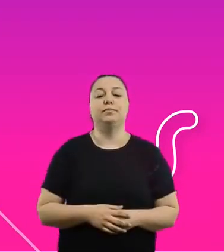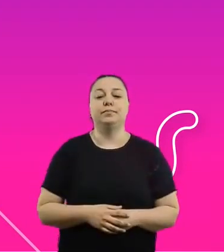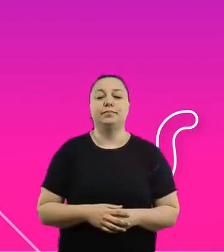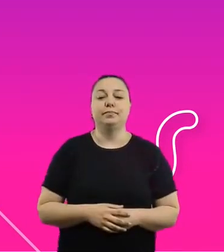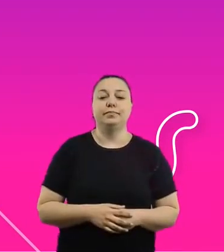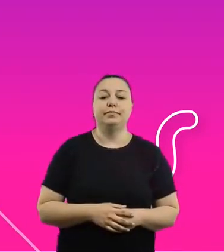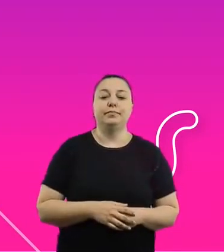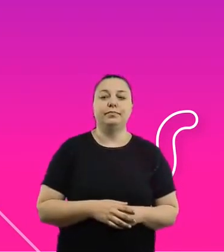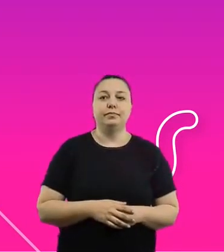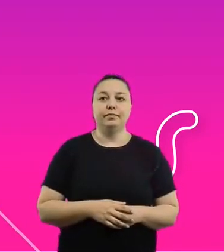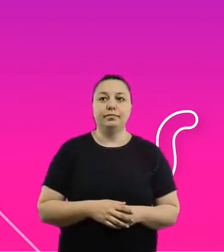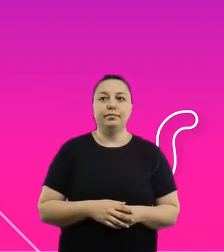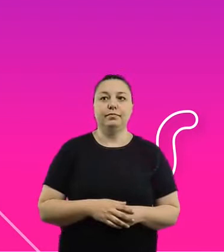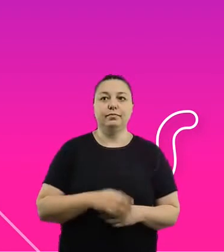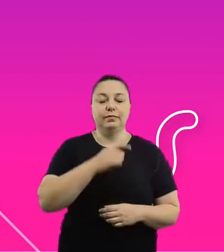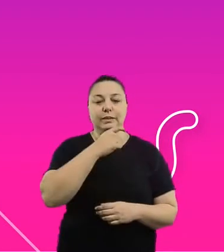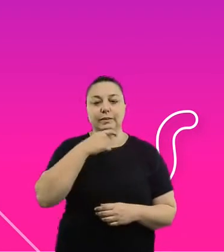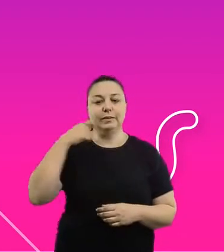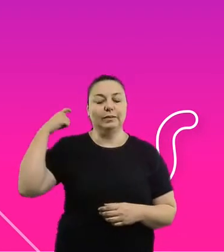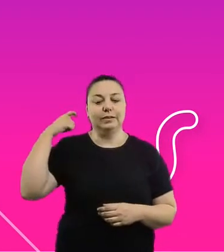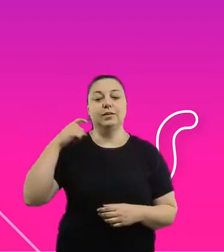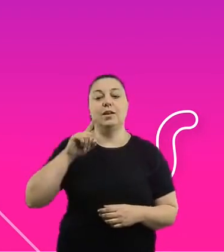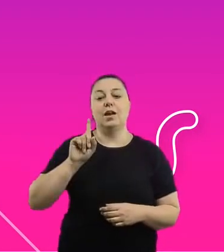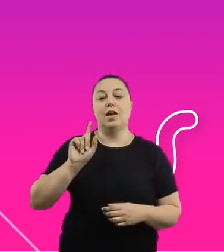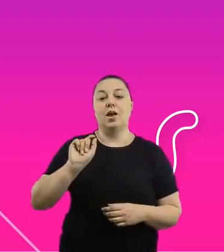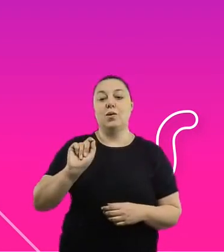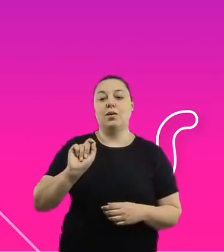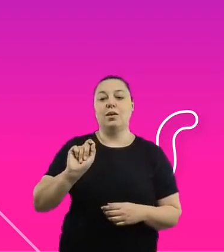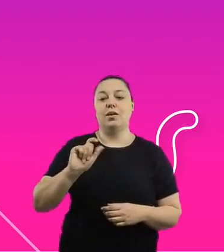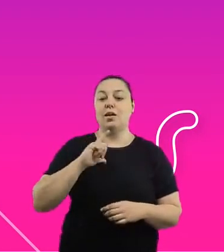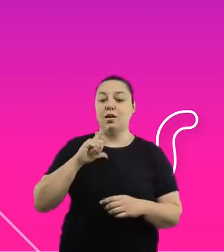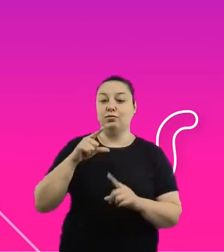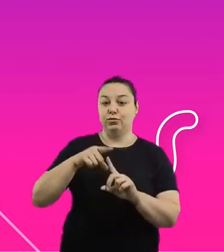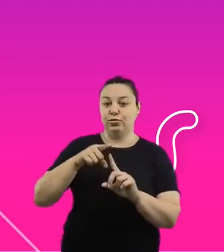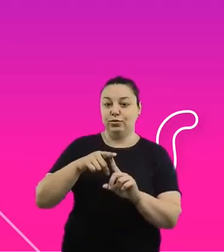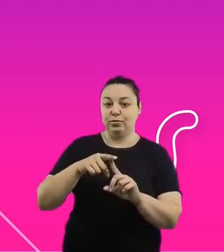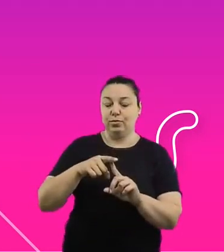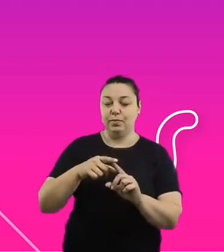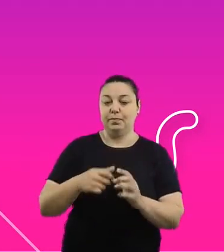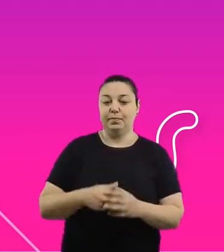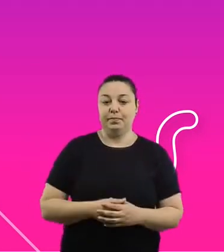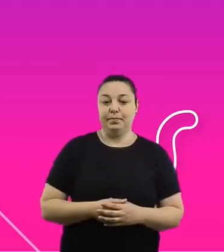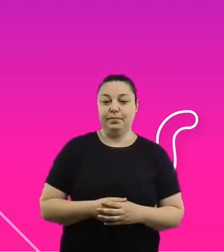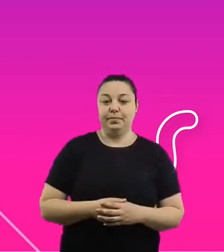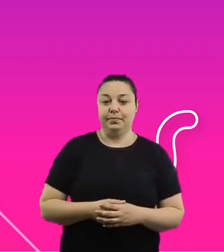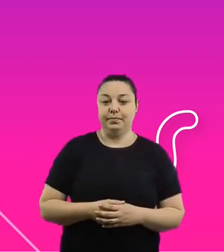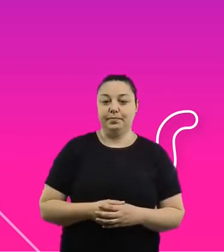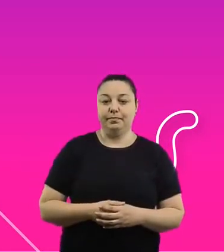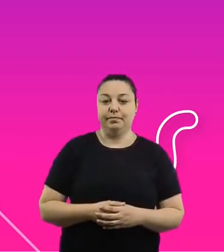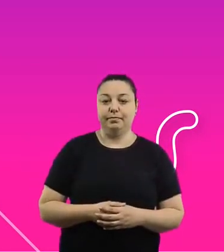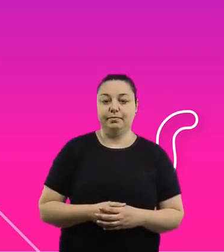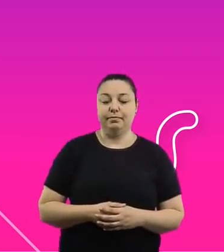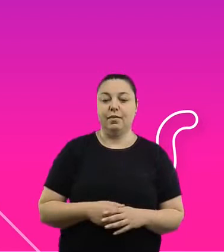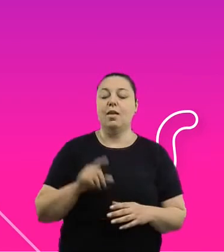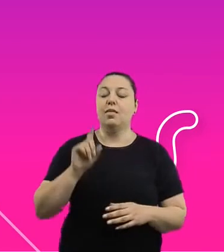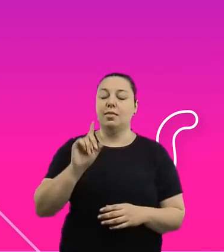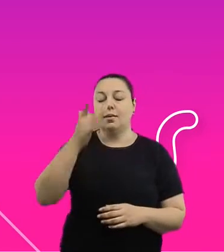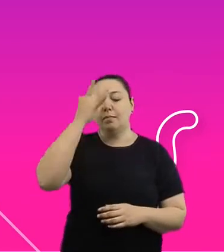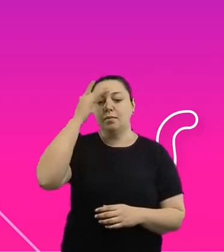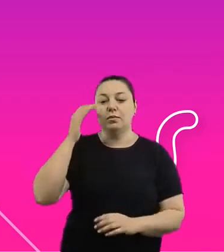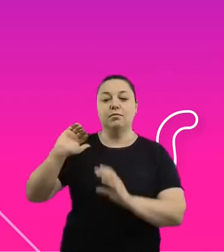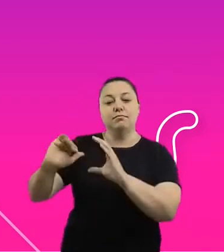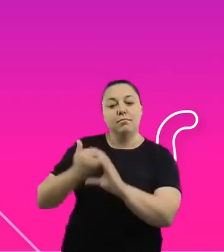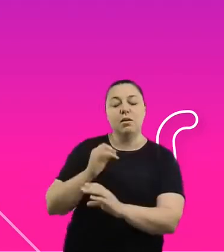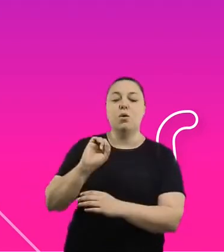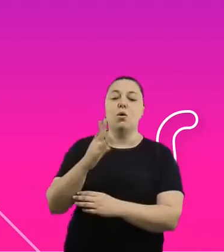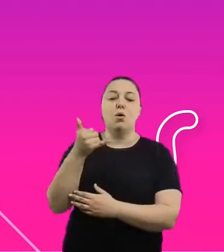seguinte, é um tipo de ataque onde você vai receber um e-mail ou você vai receber um SMS ou uma